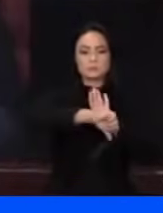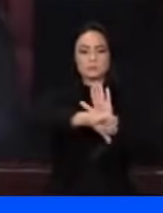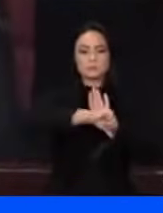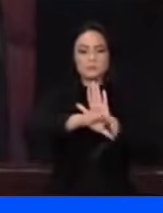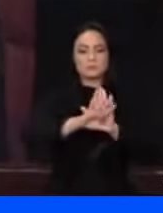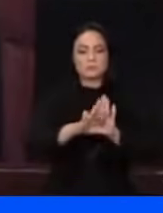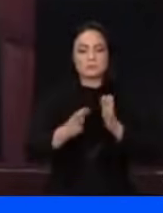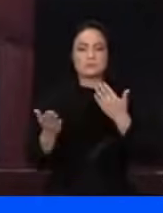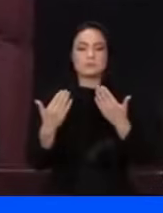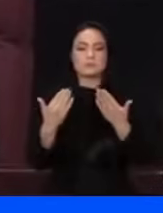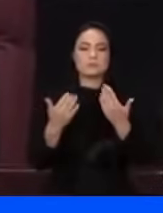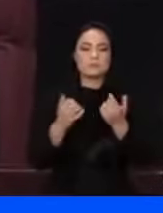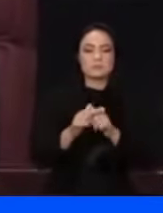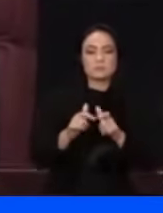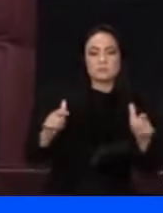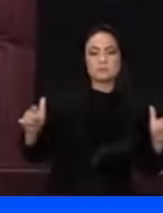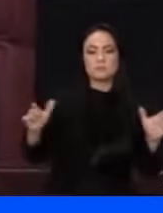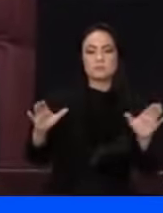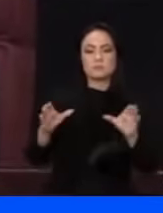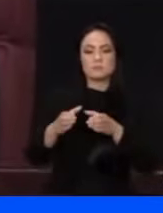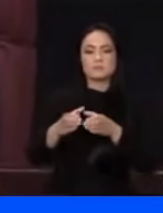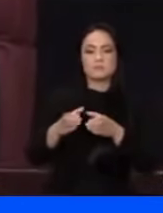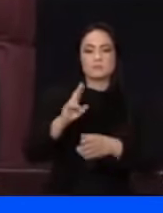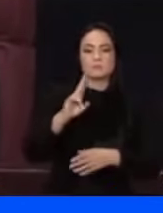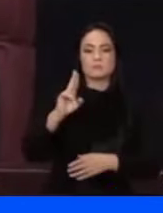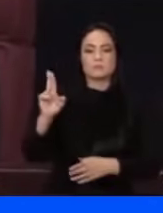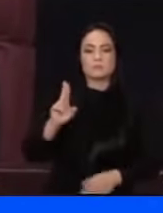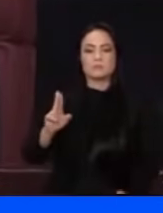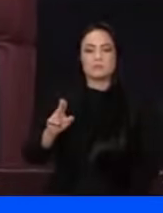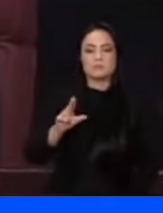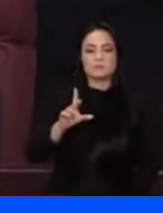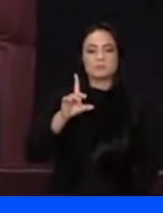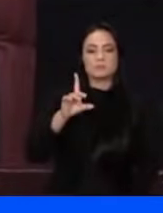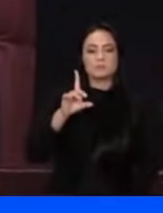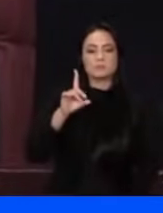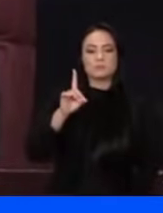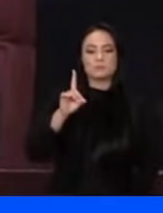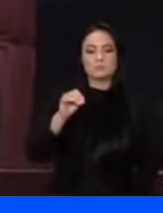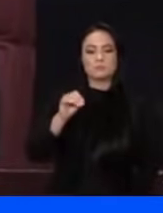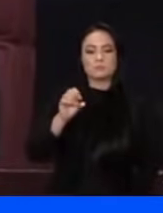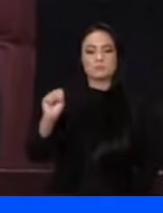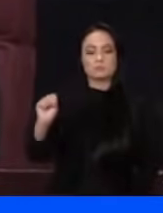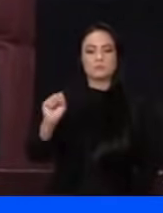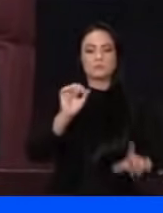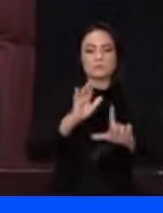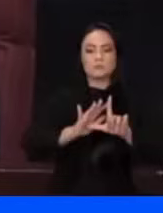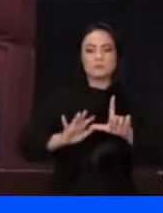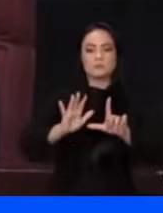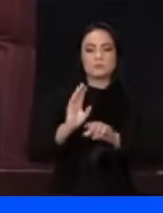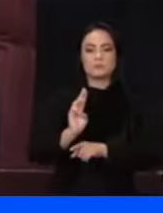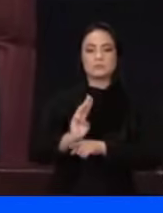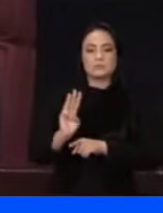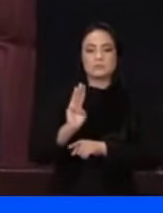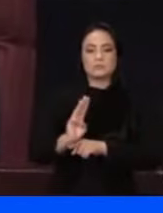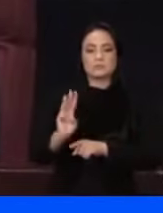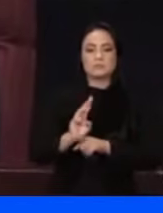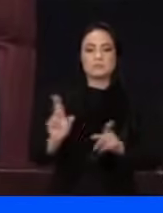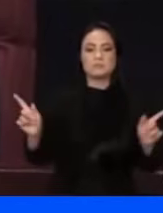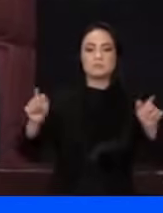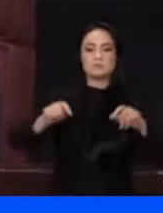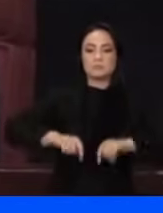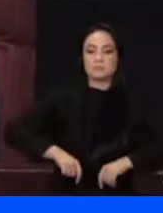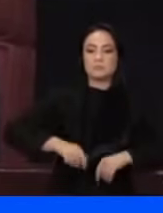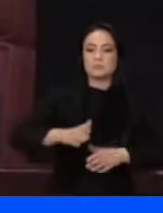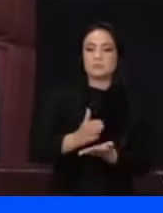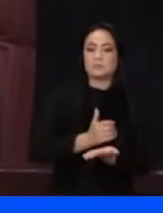ainda conversavam amplamente no grupo denominado DOS, da plataforma WhatsApp, sobre a possibilidade de um golpe de